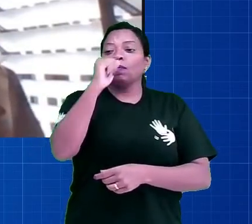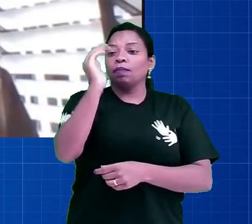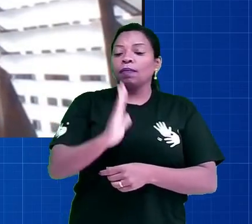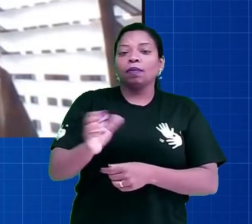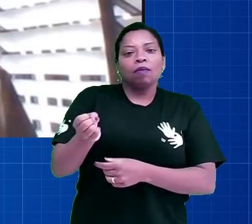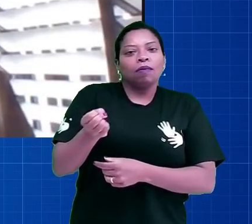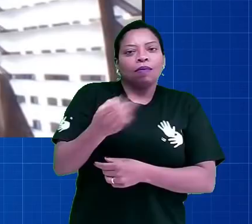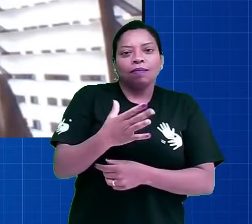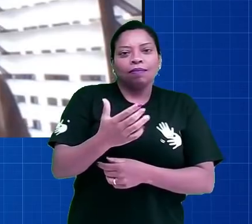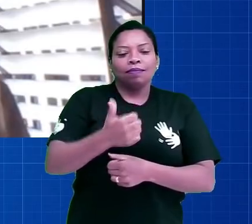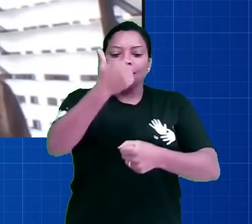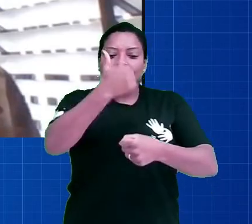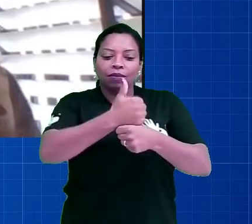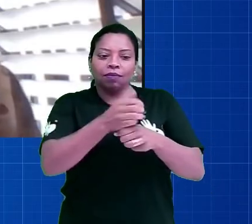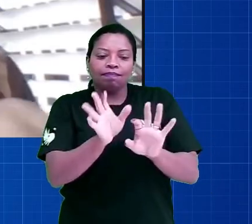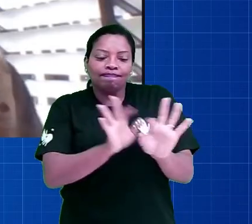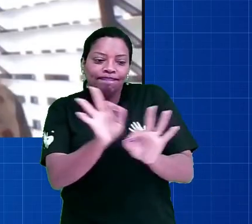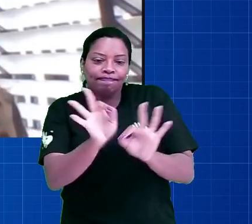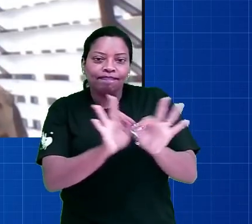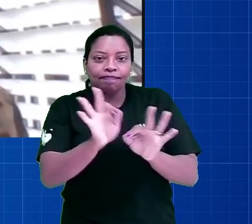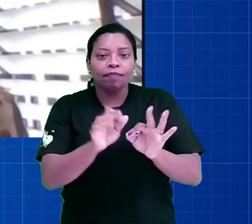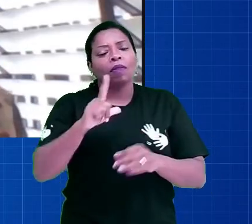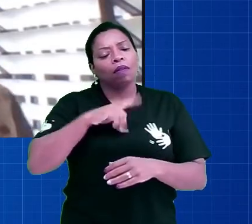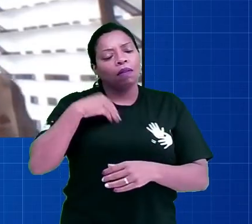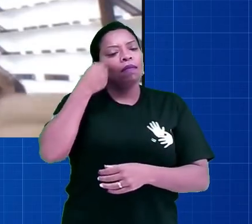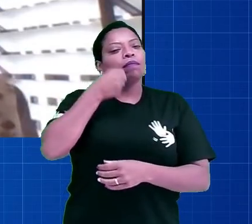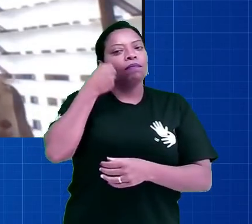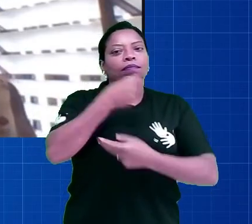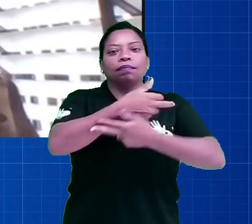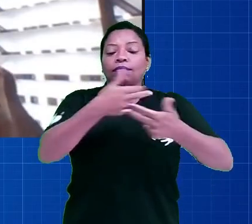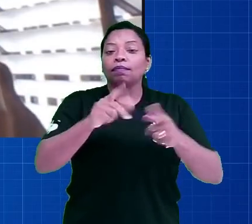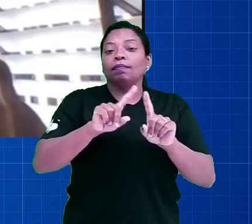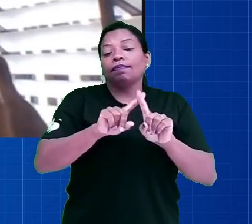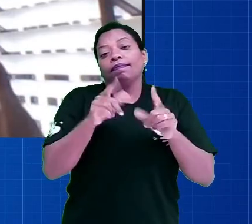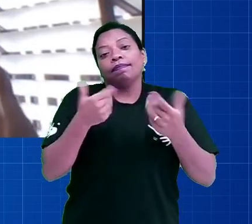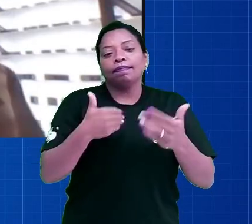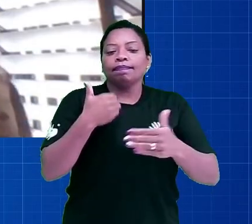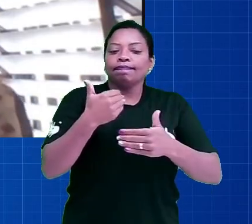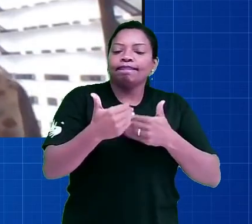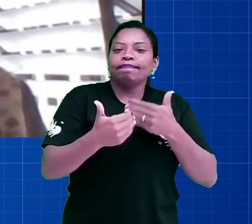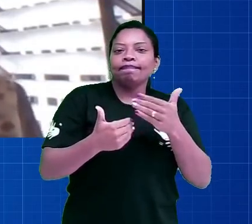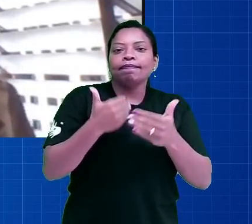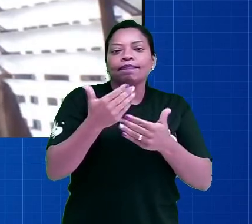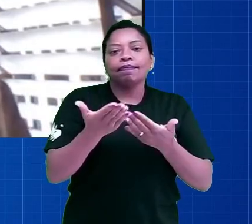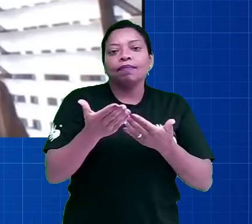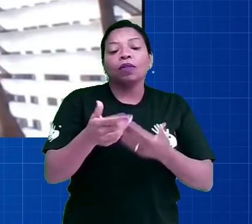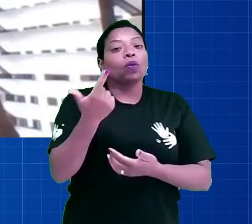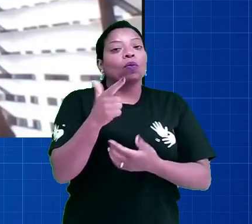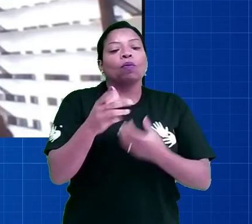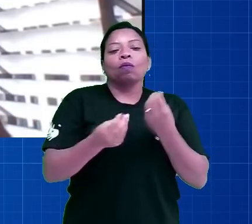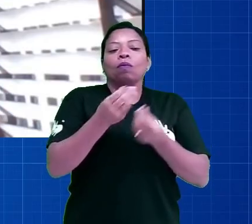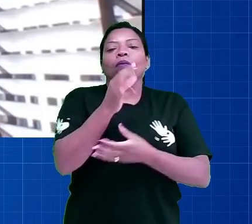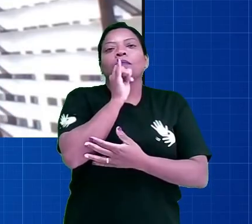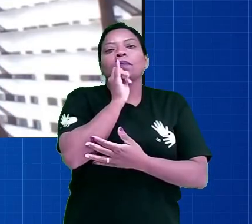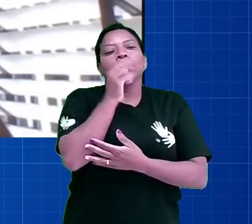é inovador em termos de proposta de gestão, mesmo que já tenhamos várias experiências. Daqui a pouco eu até vou comentar